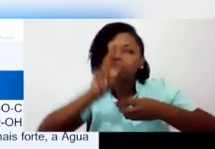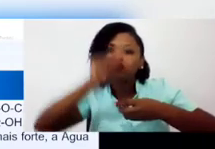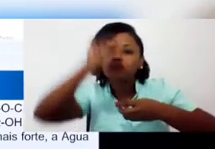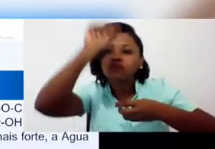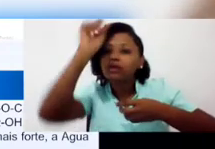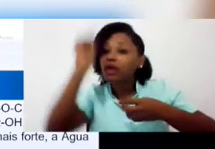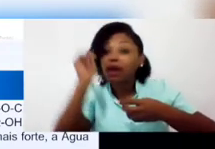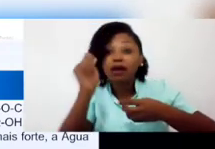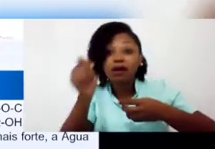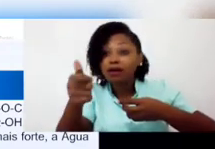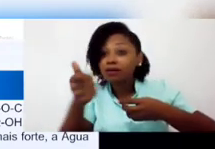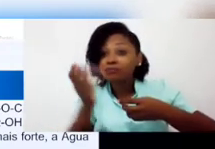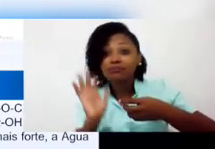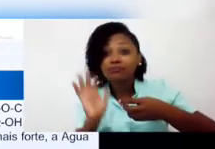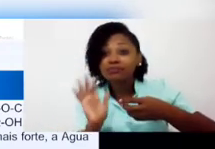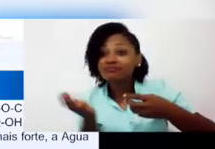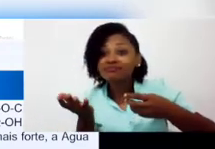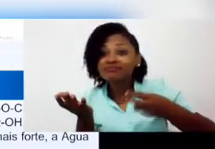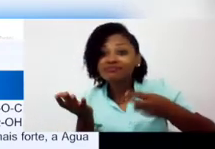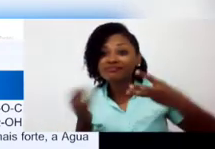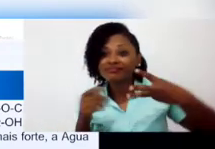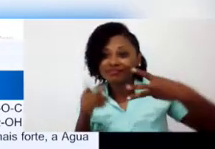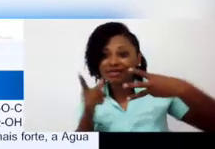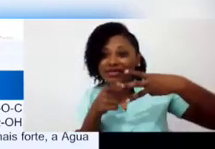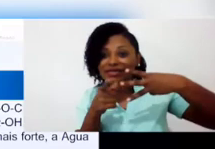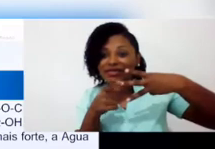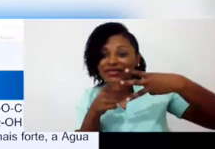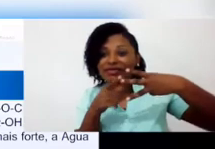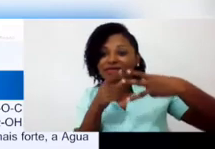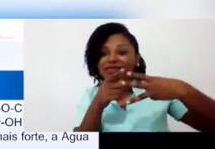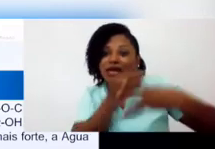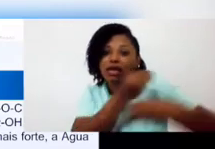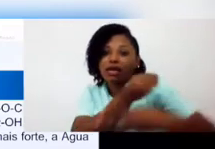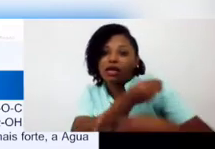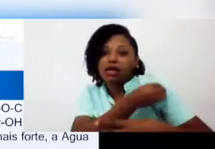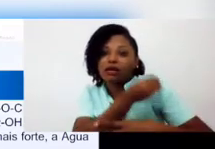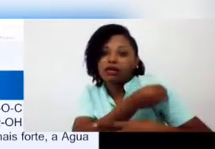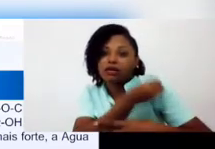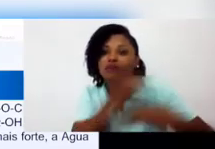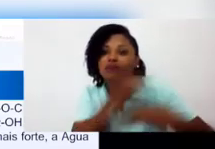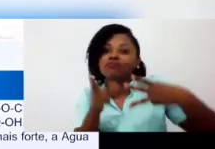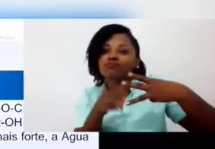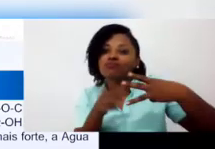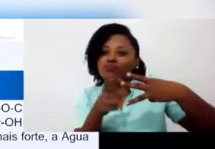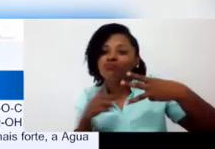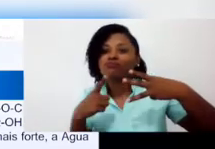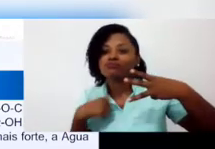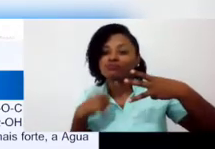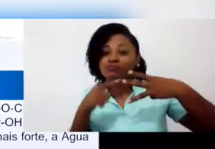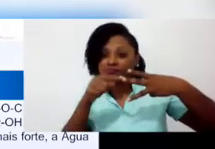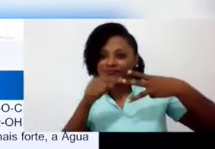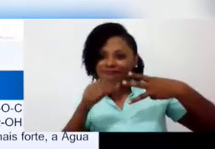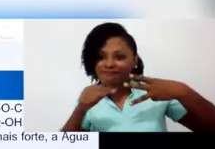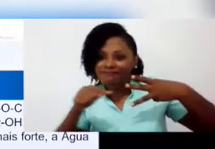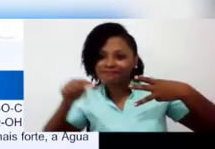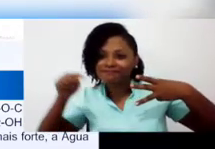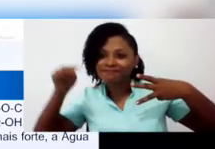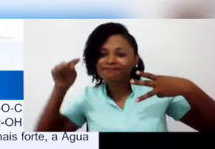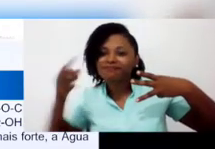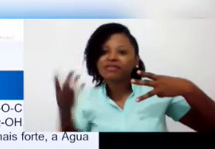ó, a pressão de vapor dele é 760 milímetros de mercúrio, né? Aqui já no caso do álcool, aqui não tem